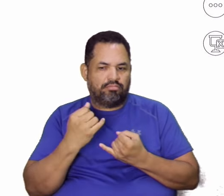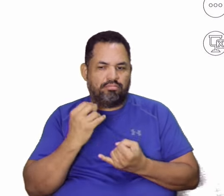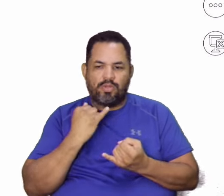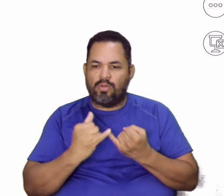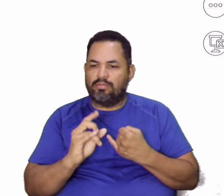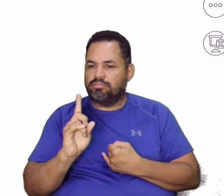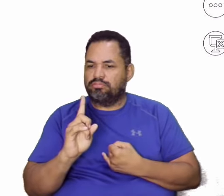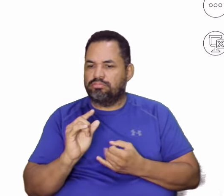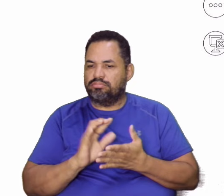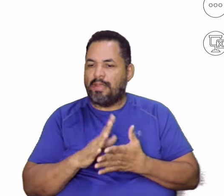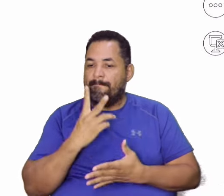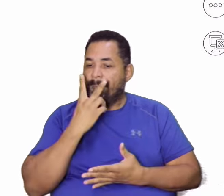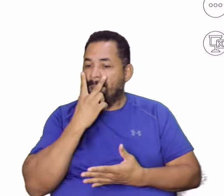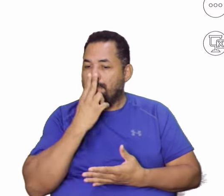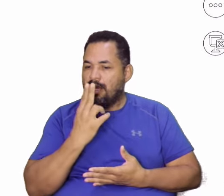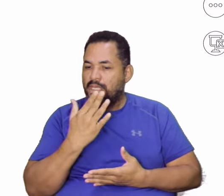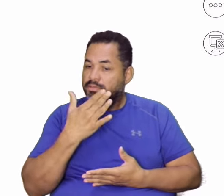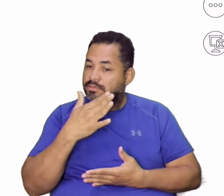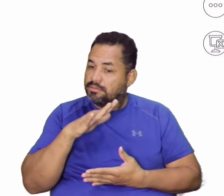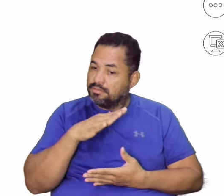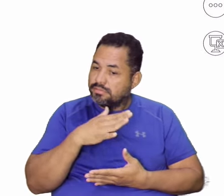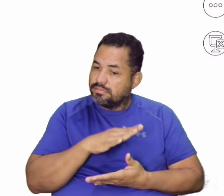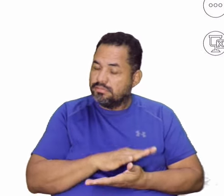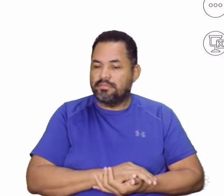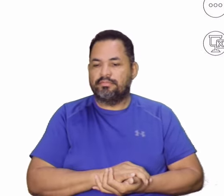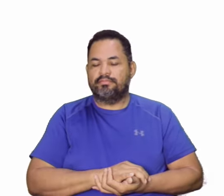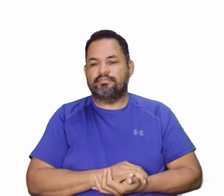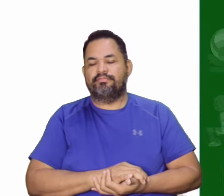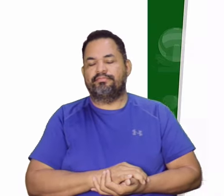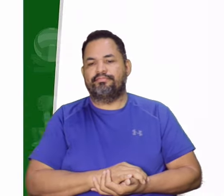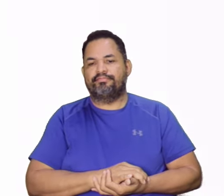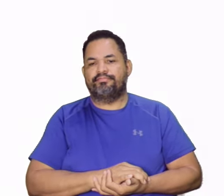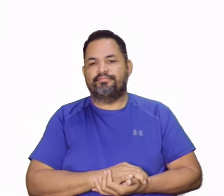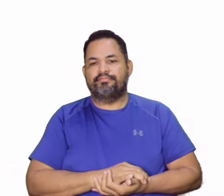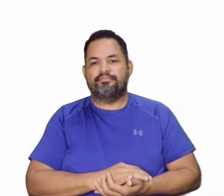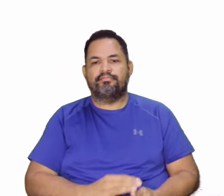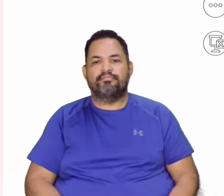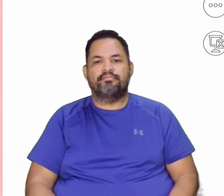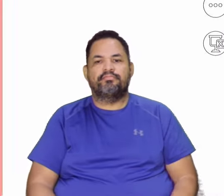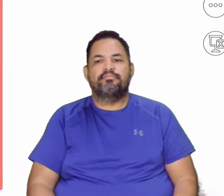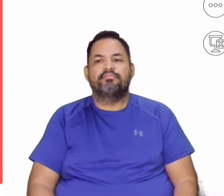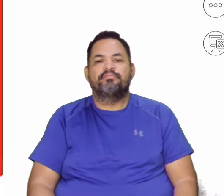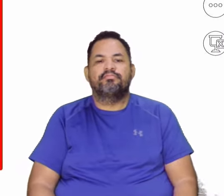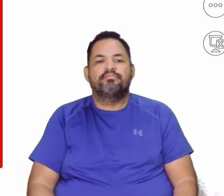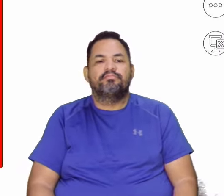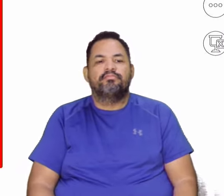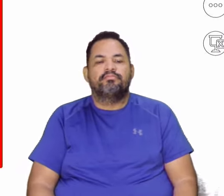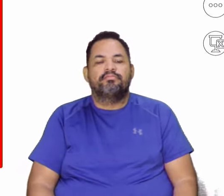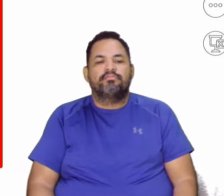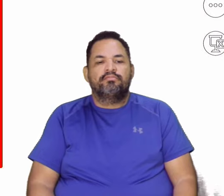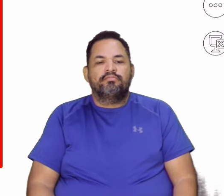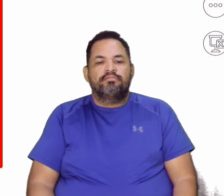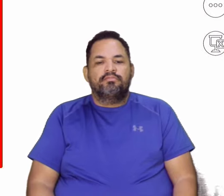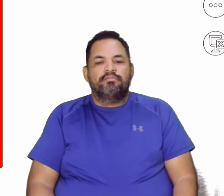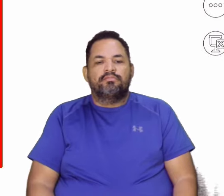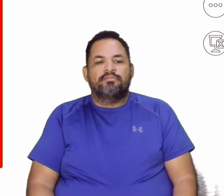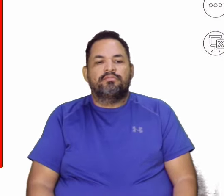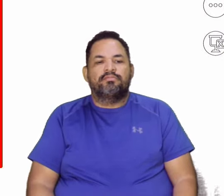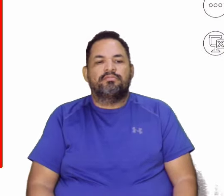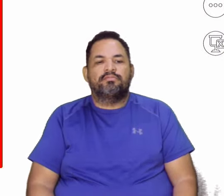bom para vocês perceberem se conseguiram entrar aí no contexto do que foi pedido olha só